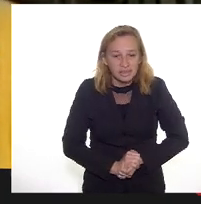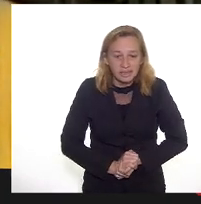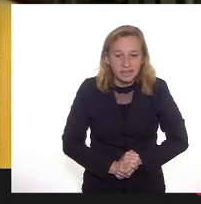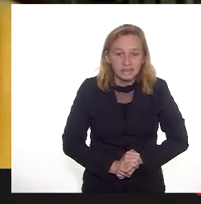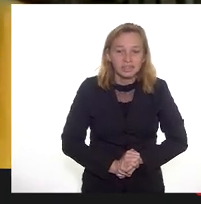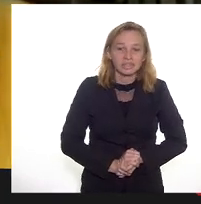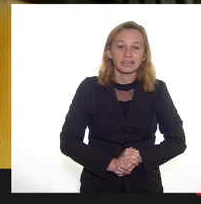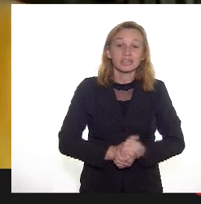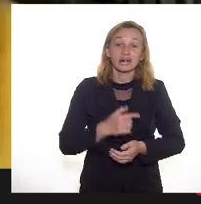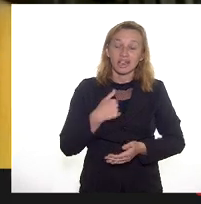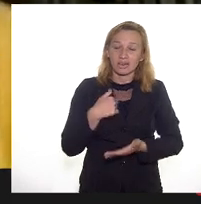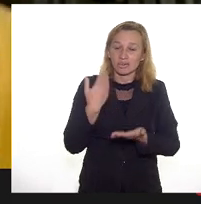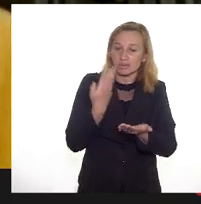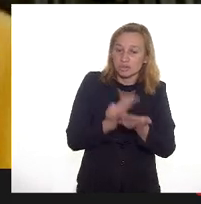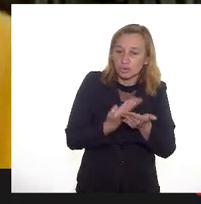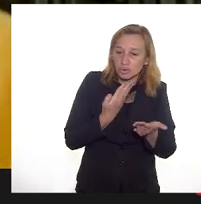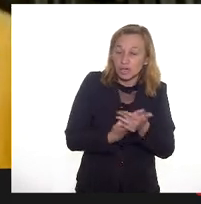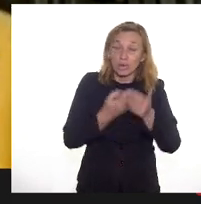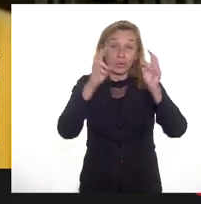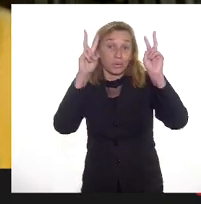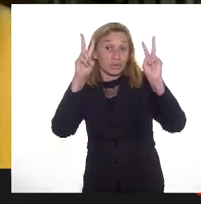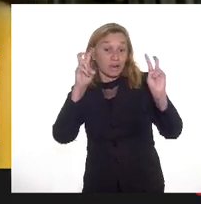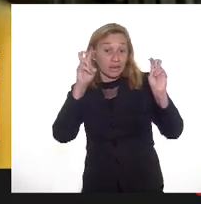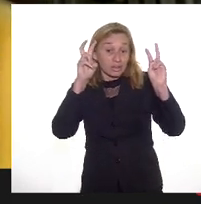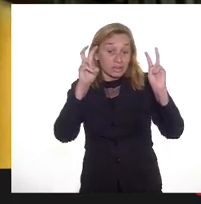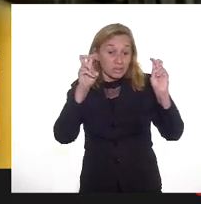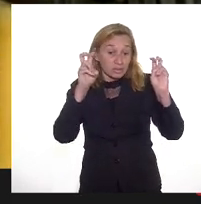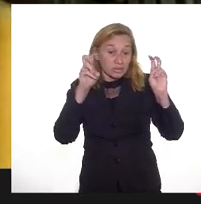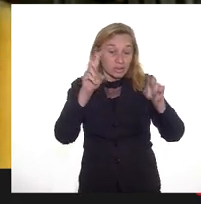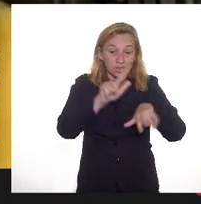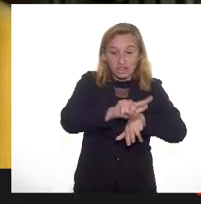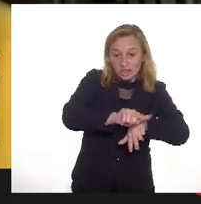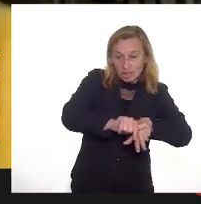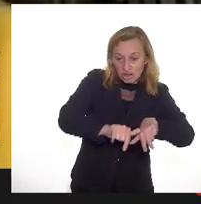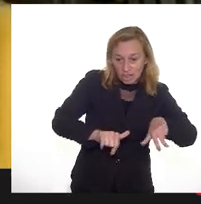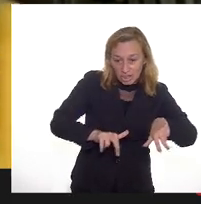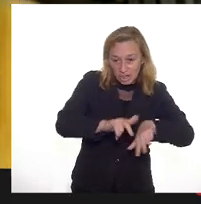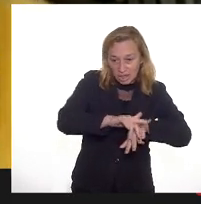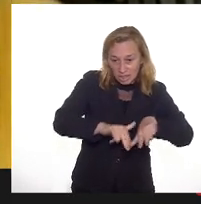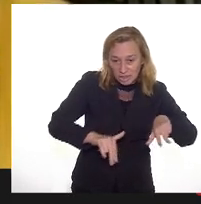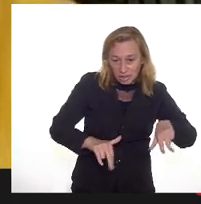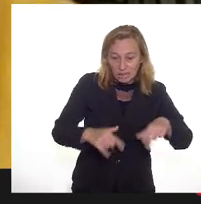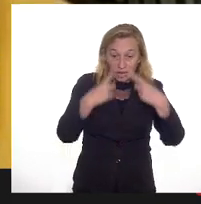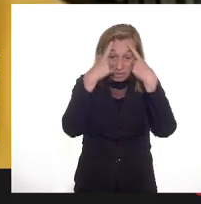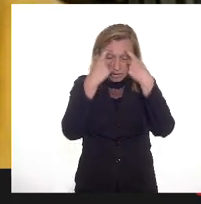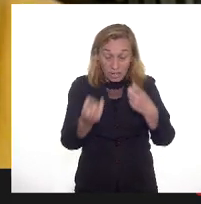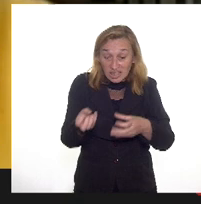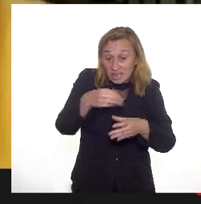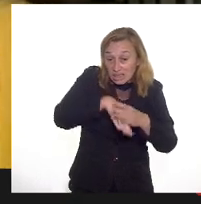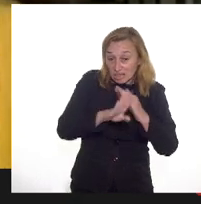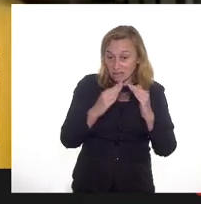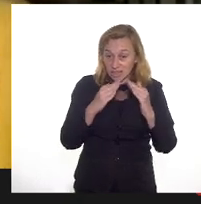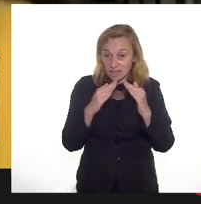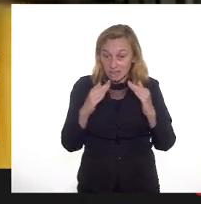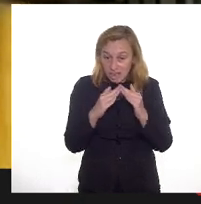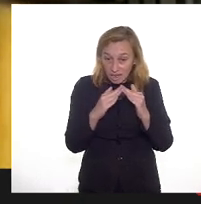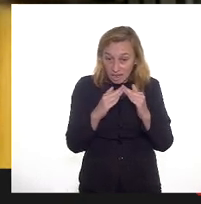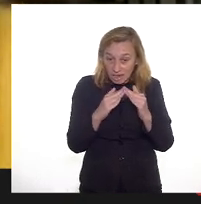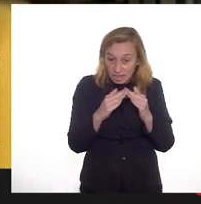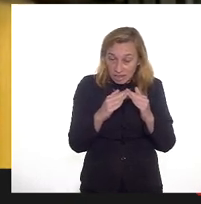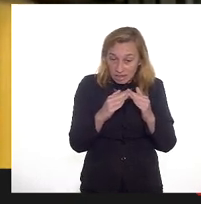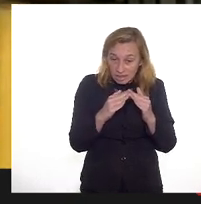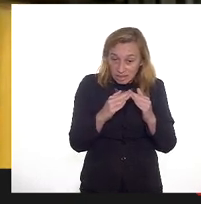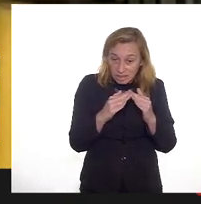desde que estudei as questões de gênero e da violência doméstica e o tratamento